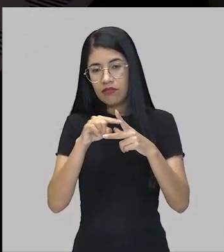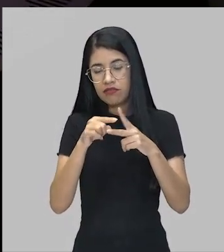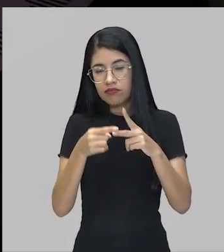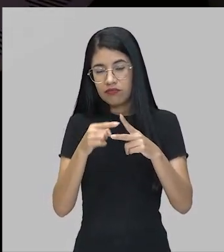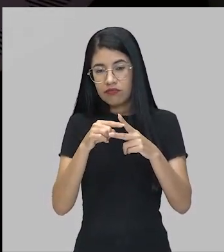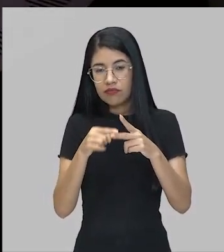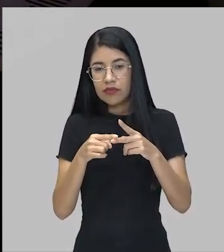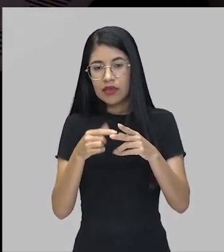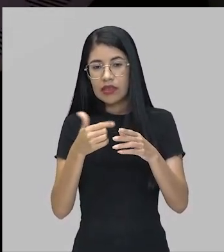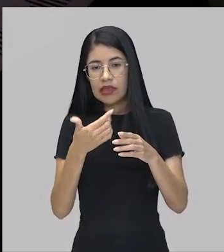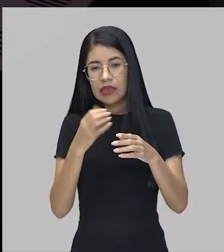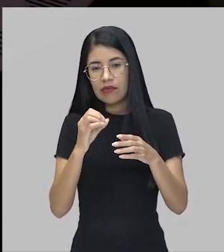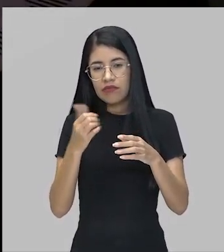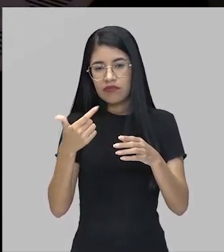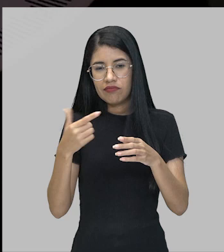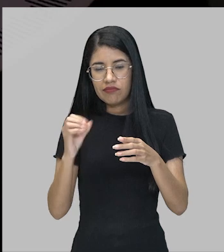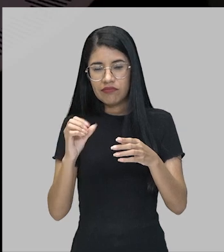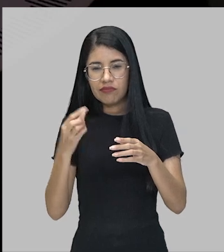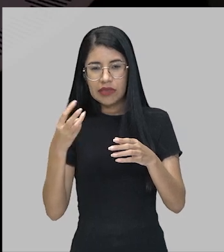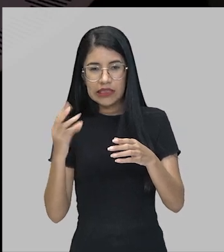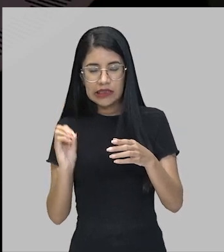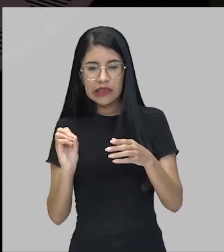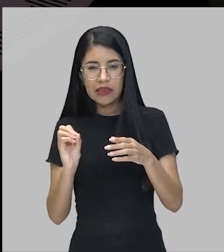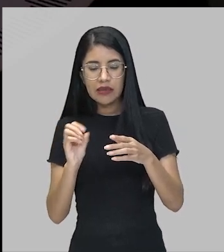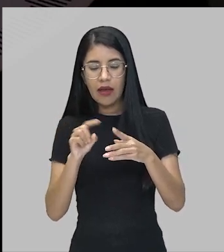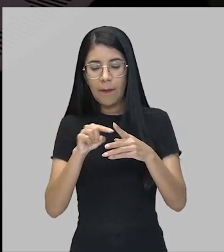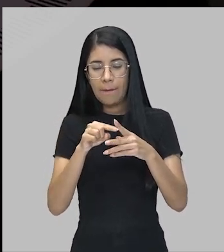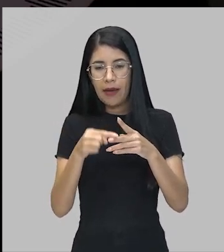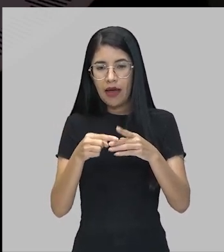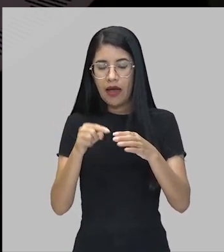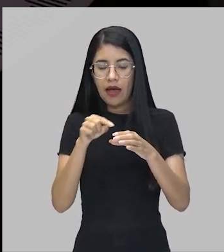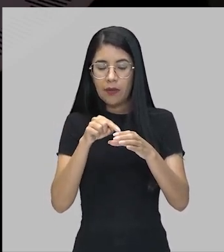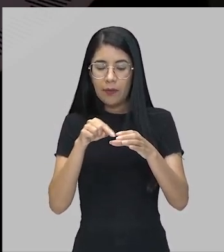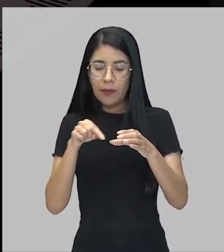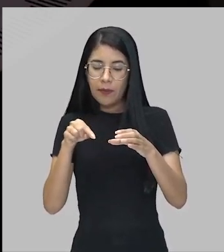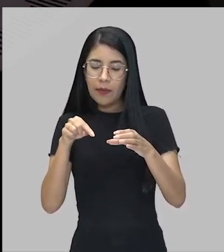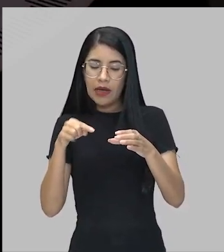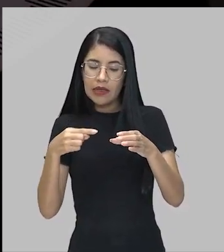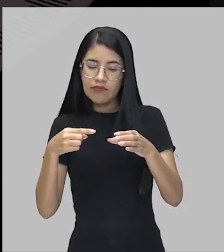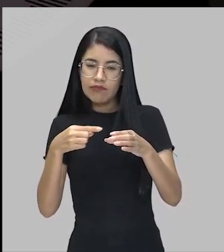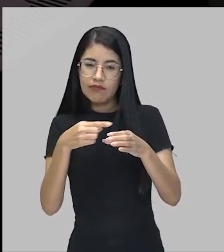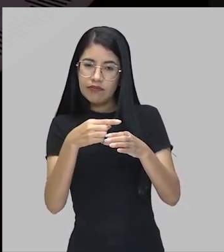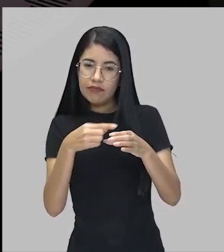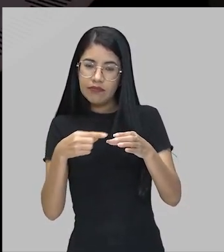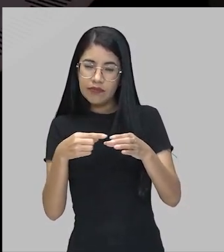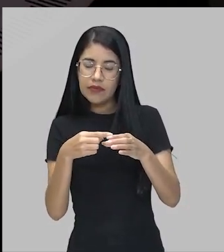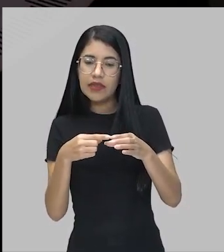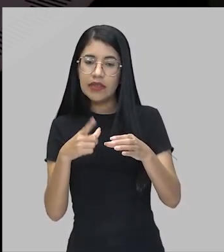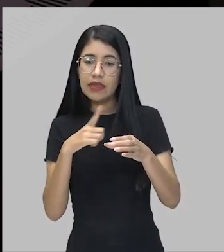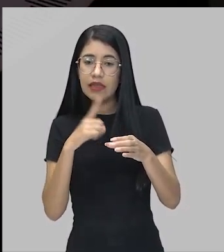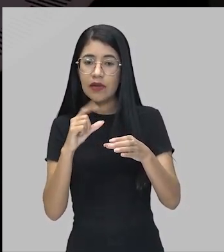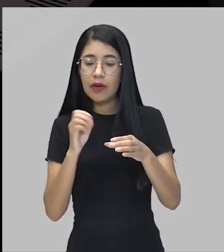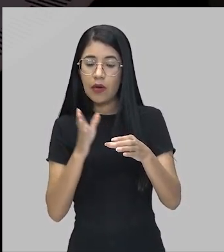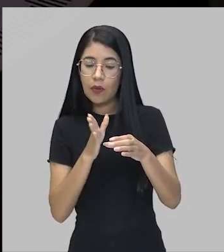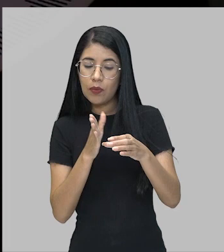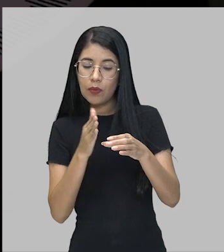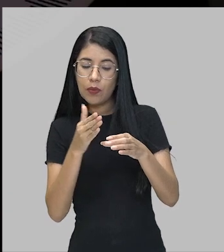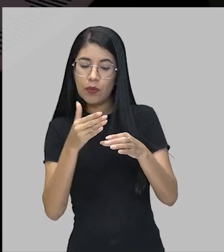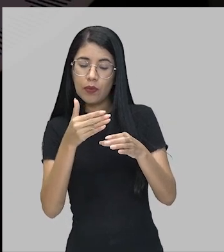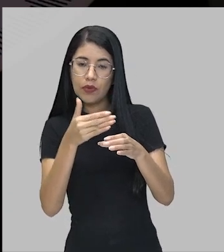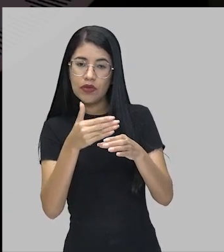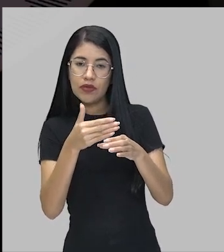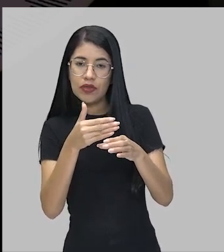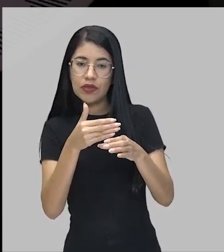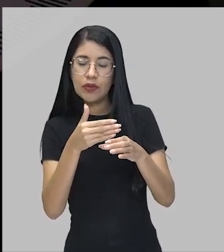10, 20, 30 graus como ângulo de incidência, vamos ter aqui um feixe refratado, agora desviando de um ângulo de